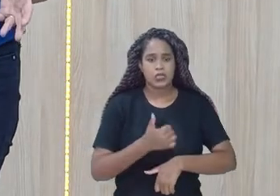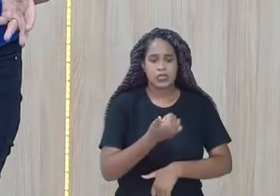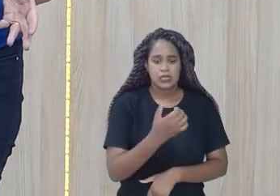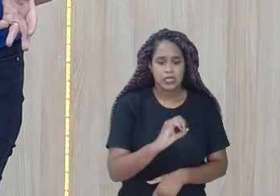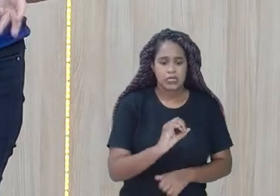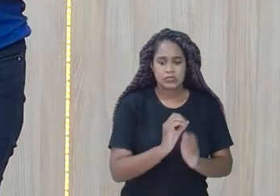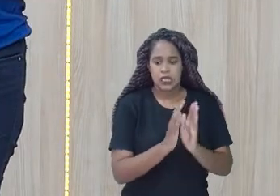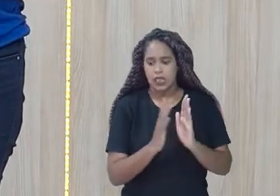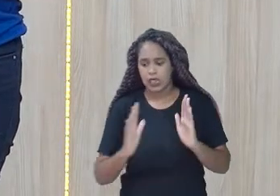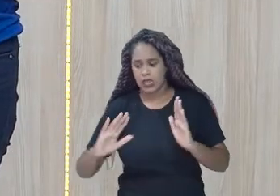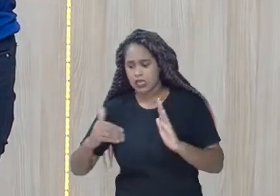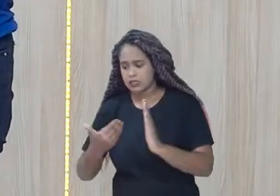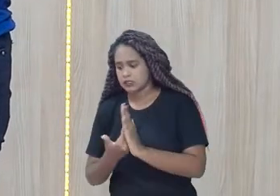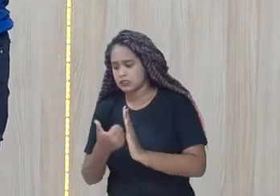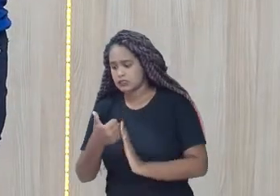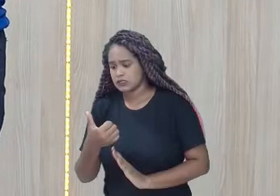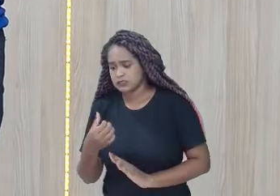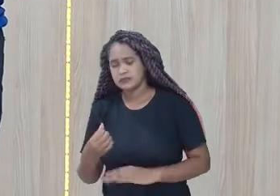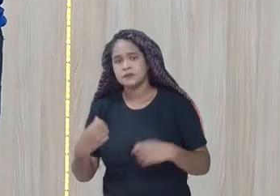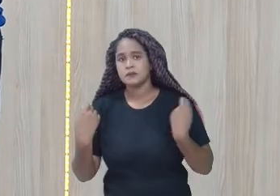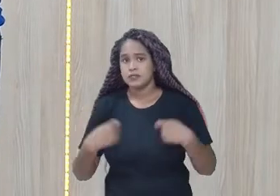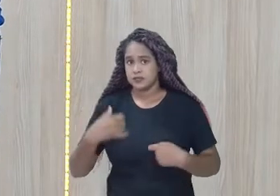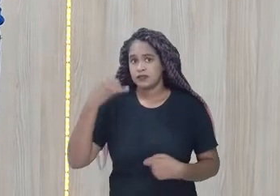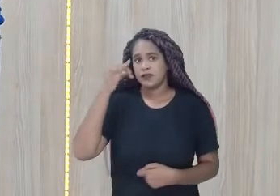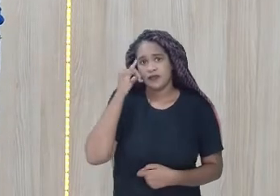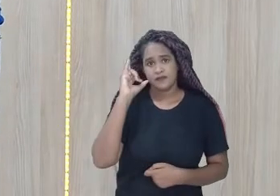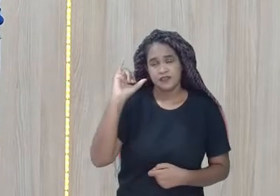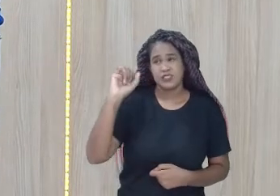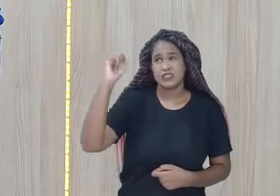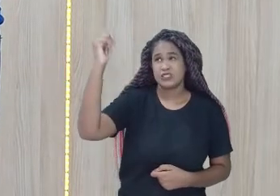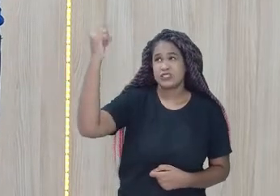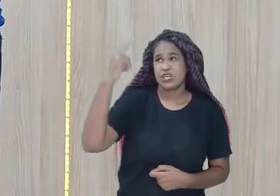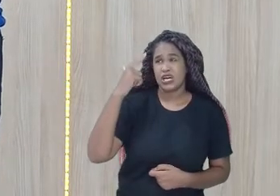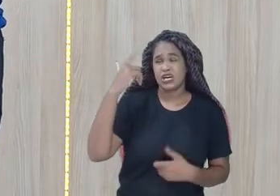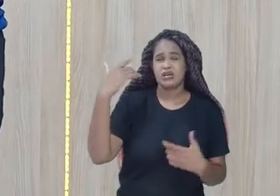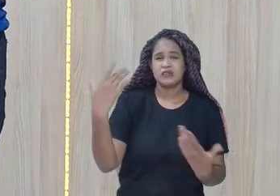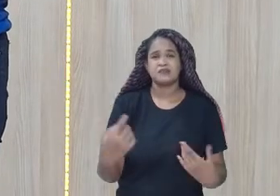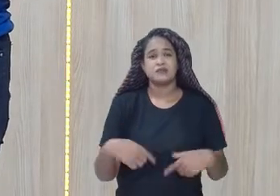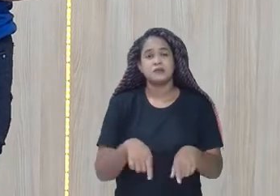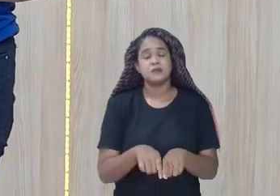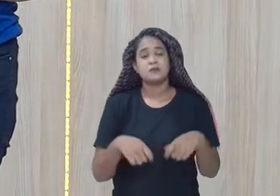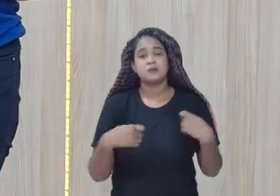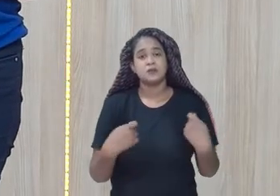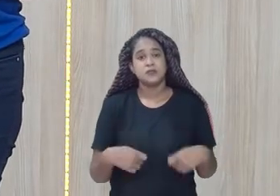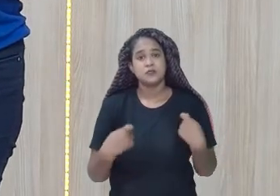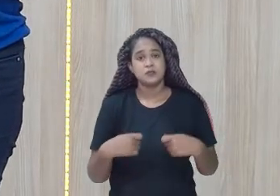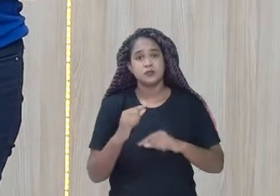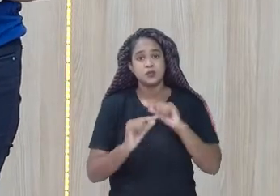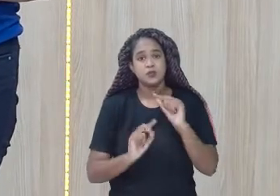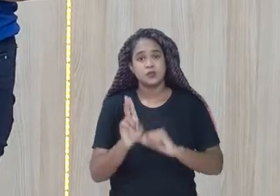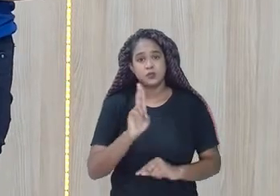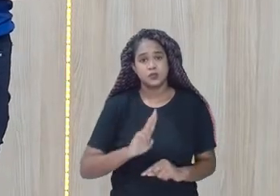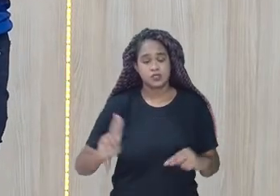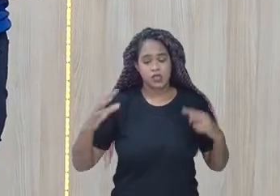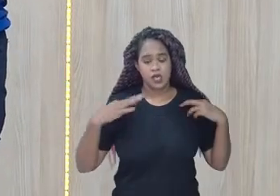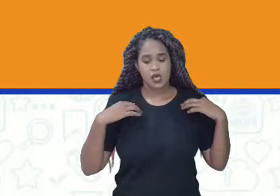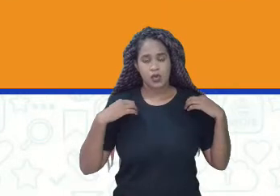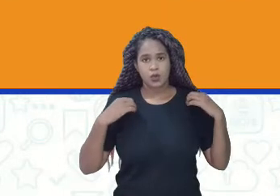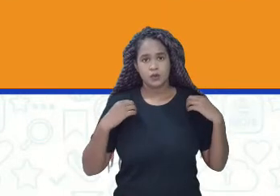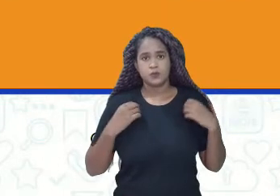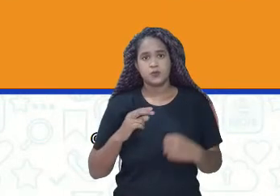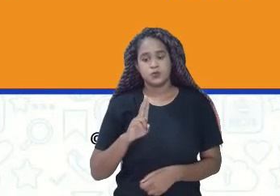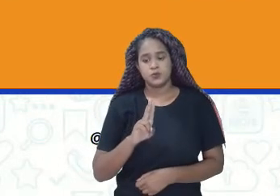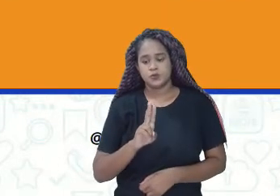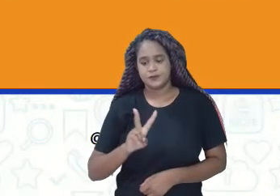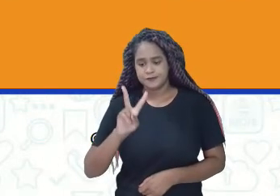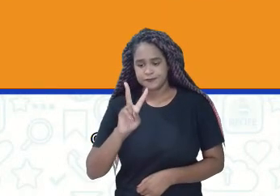as 16 horas, evitar esse momento de sol. Usar também, não é, camisa UV com chapéu